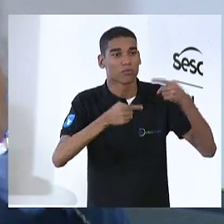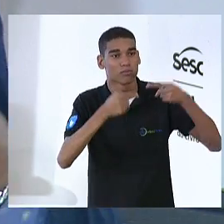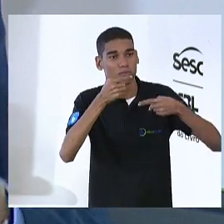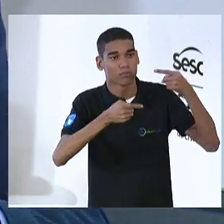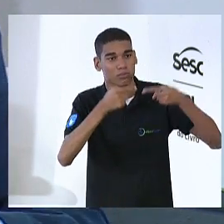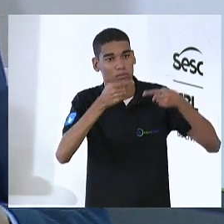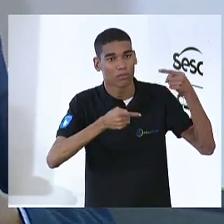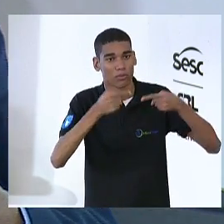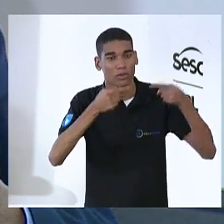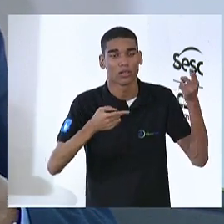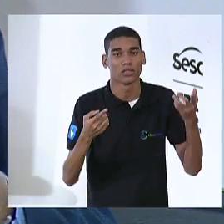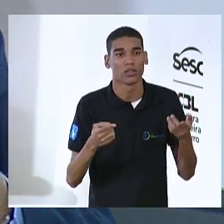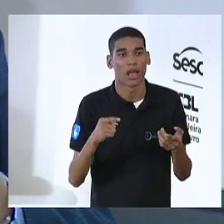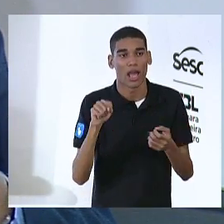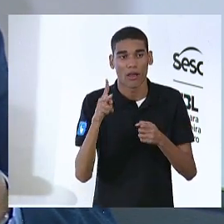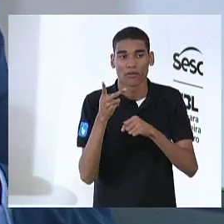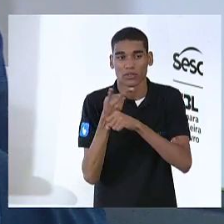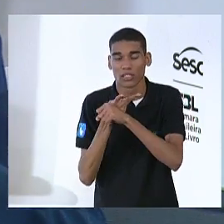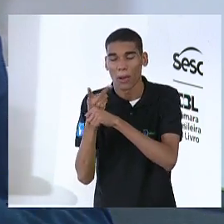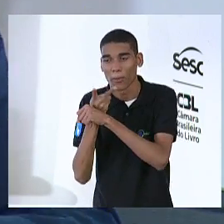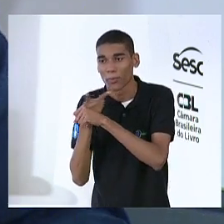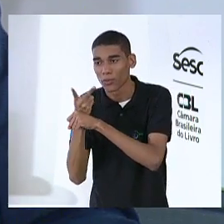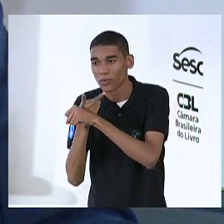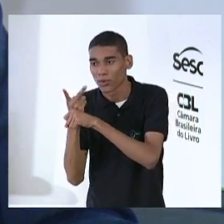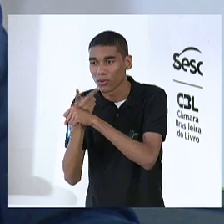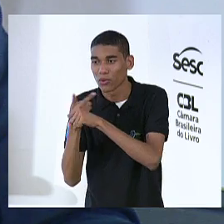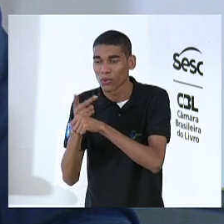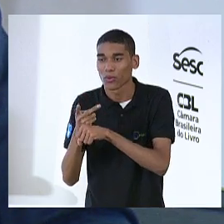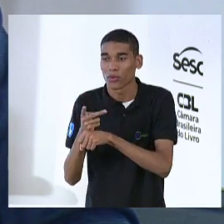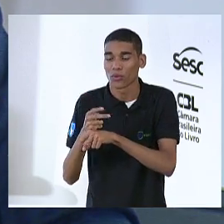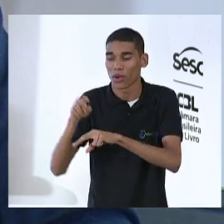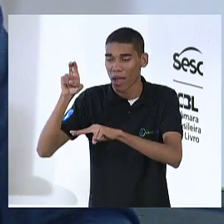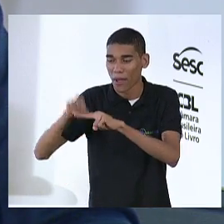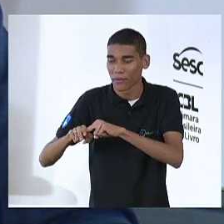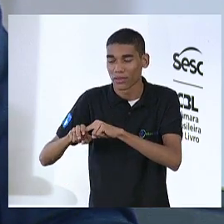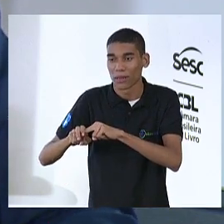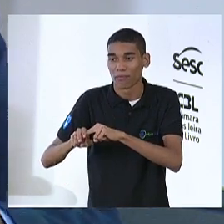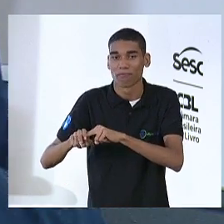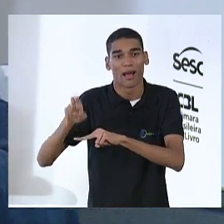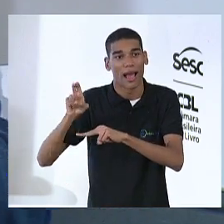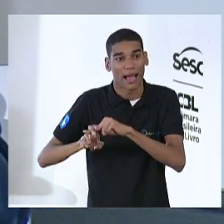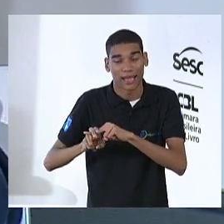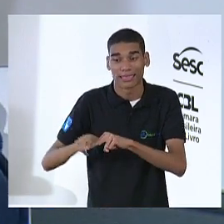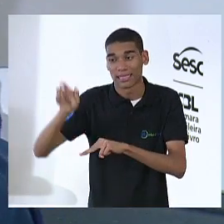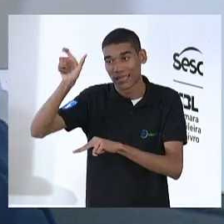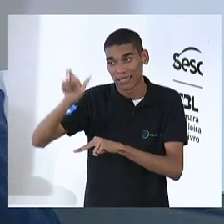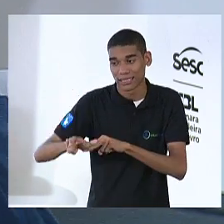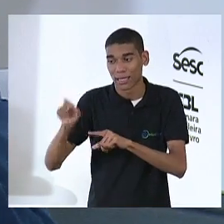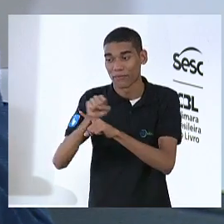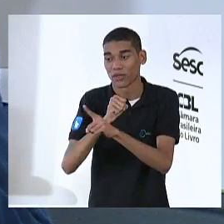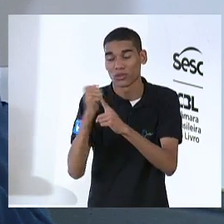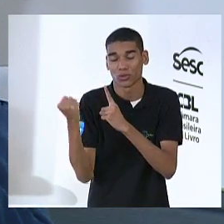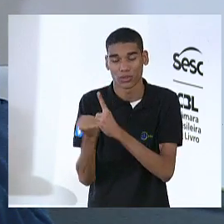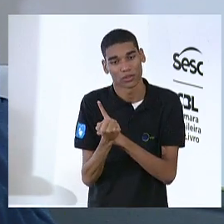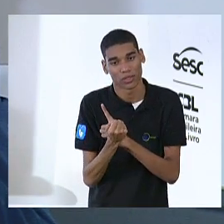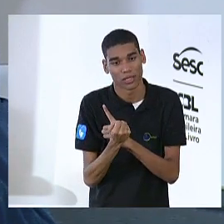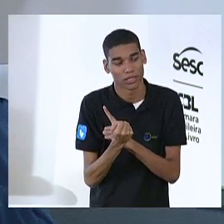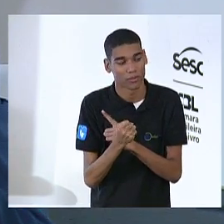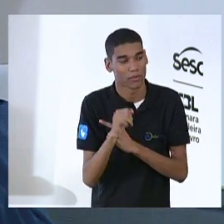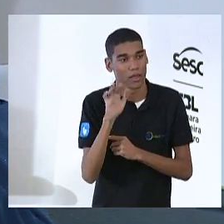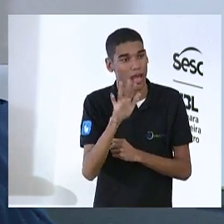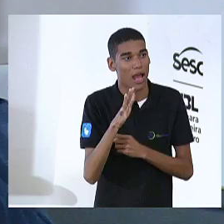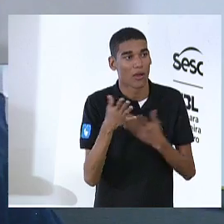à procura da bancada do cidadão, né? Então, a apropriação